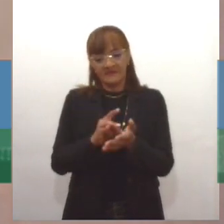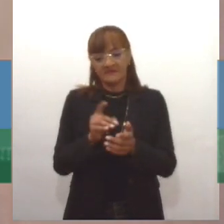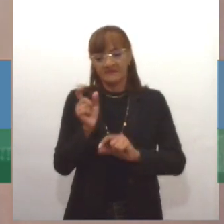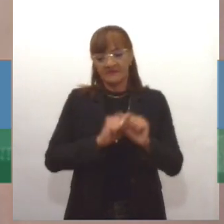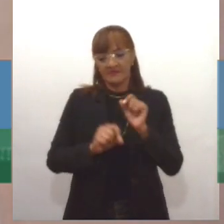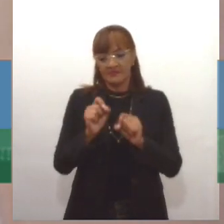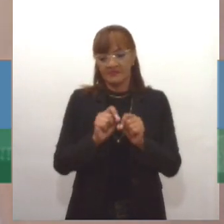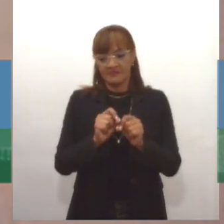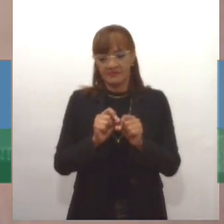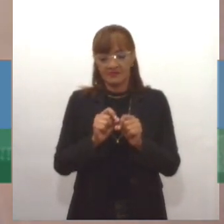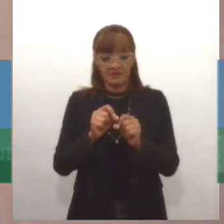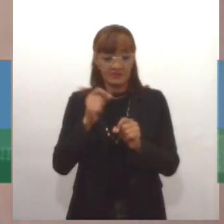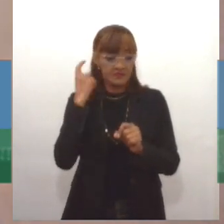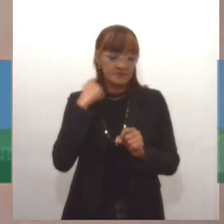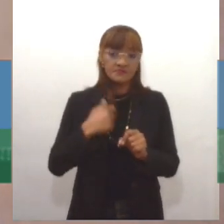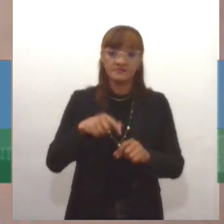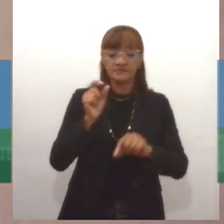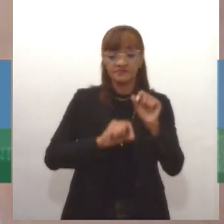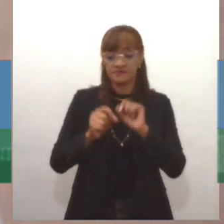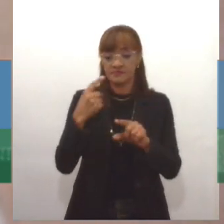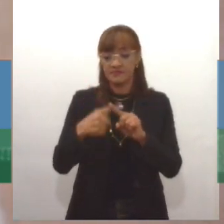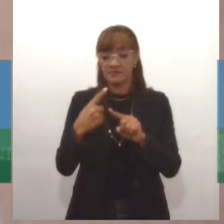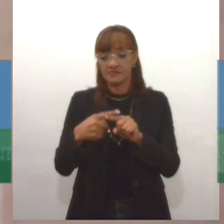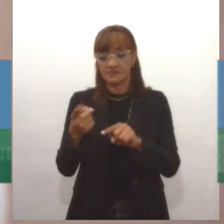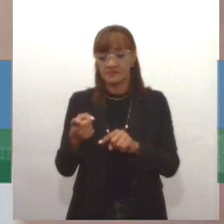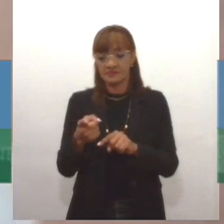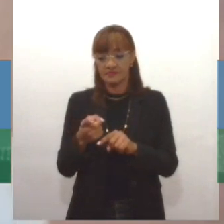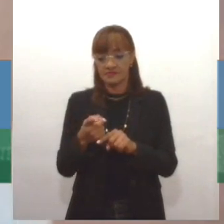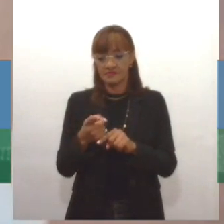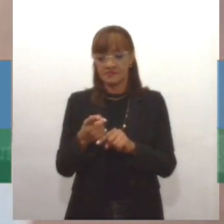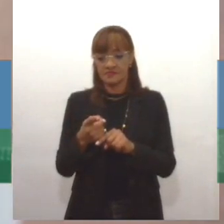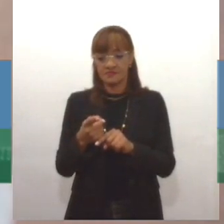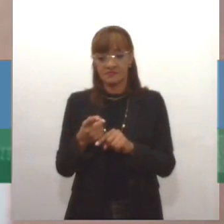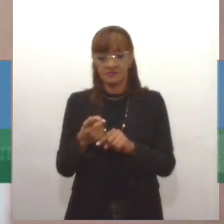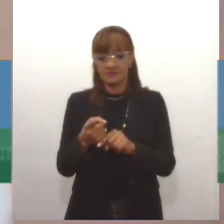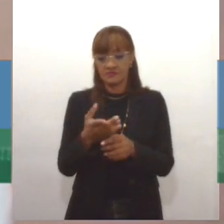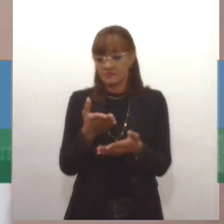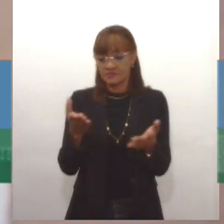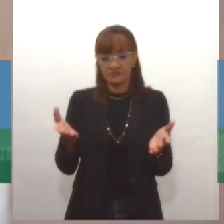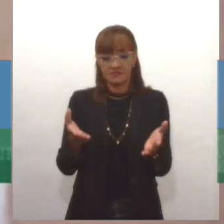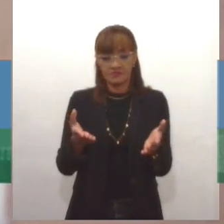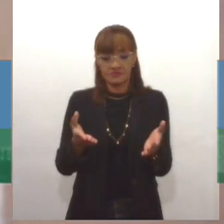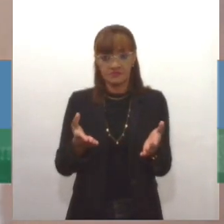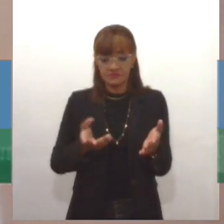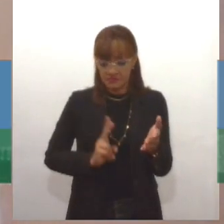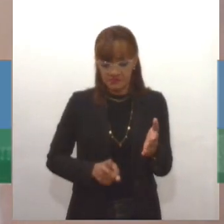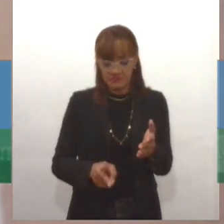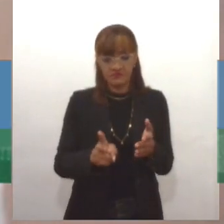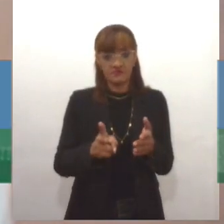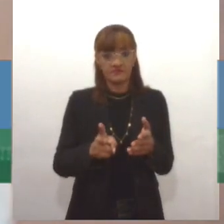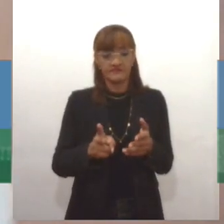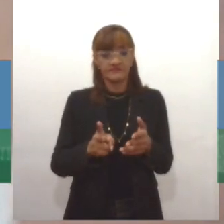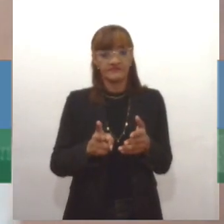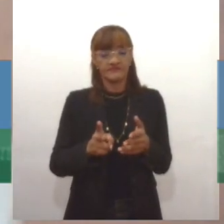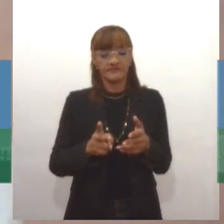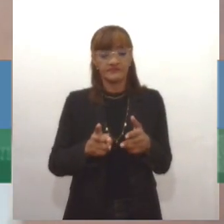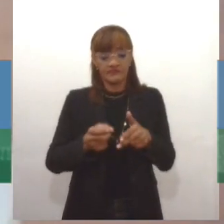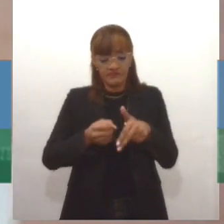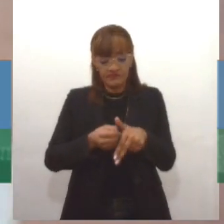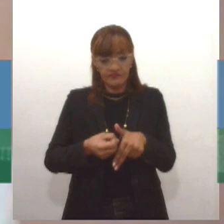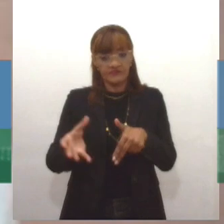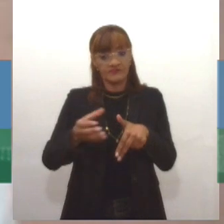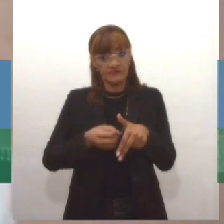ruim porque você não desaparece com a despesa, compreende? Ela continua impactando o